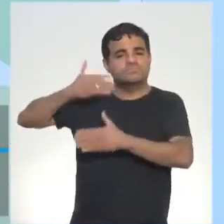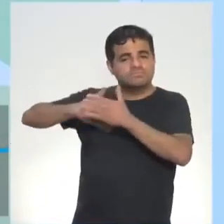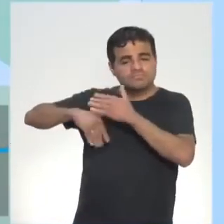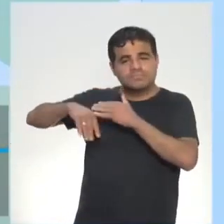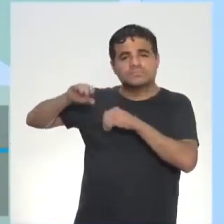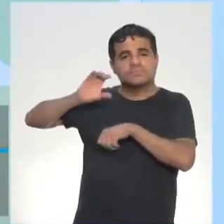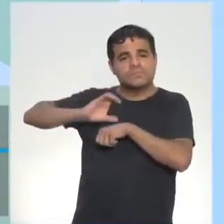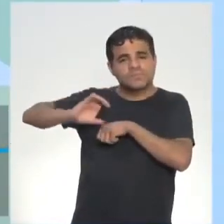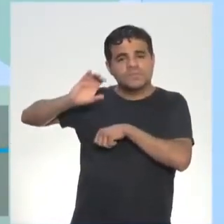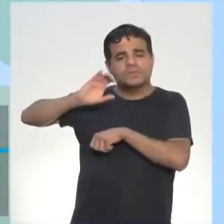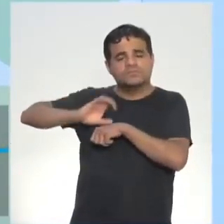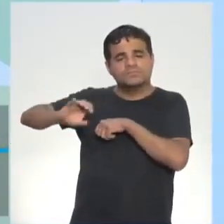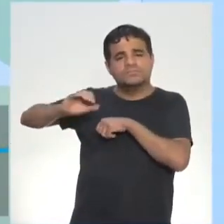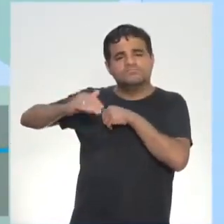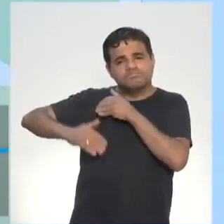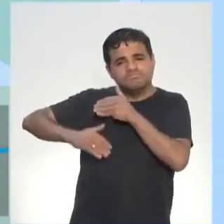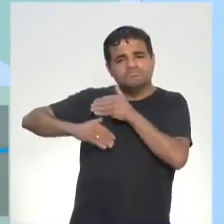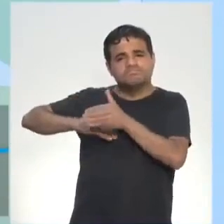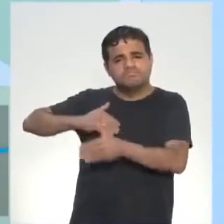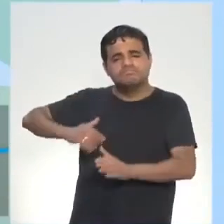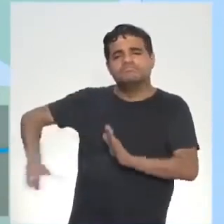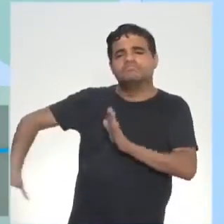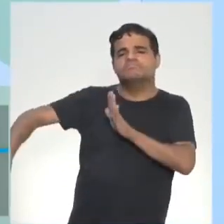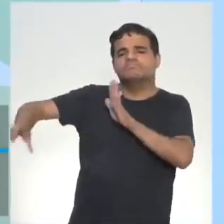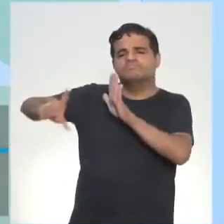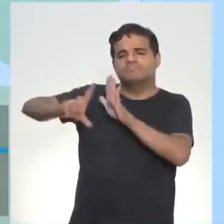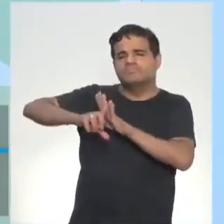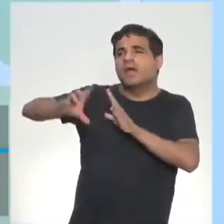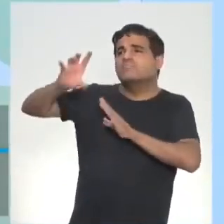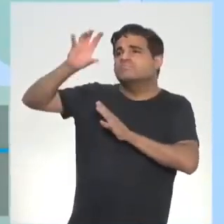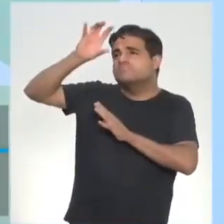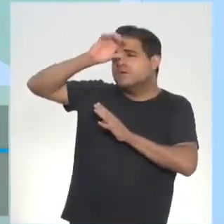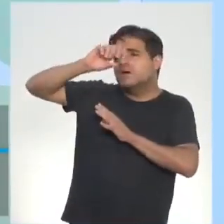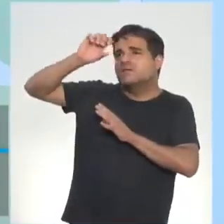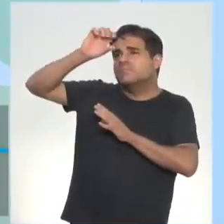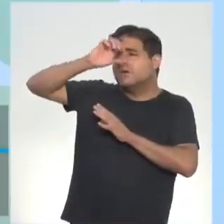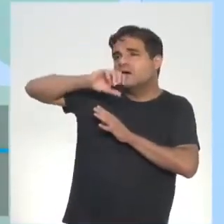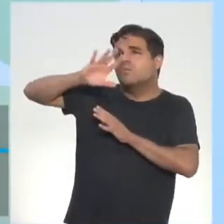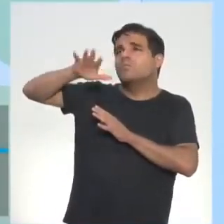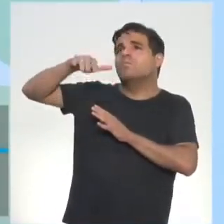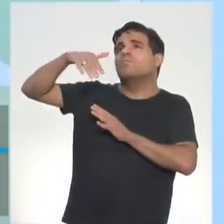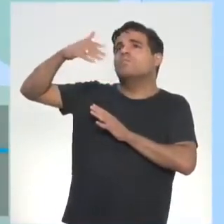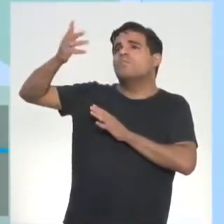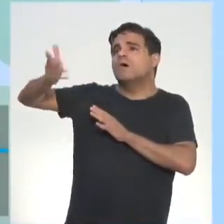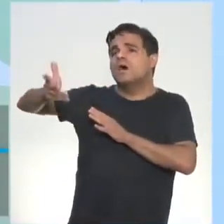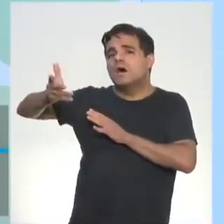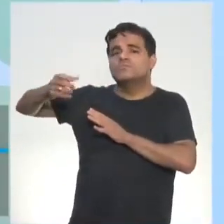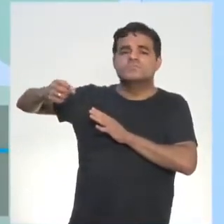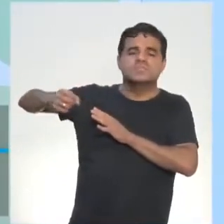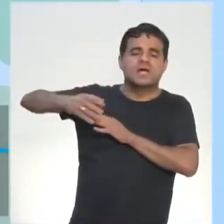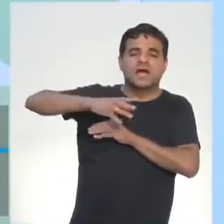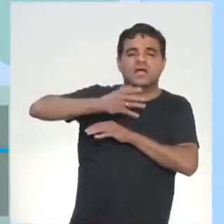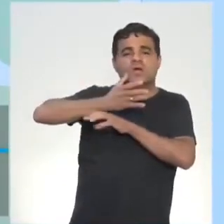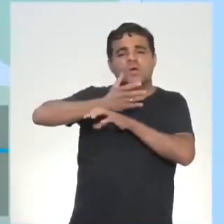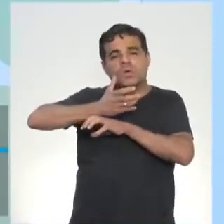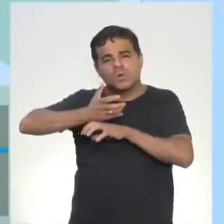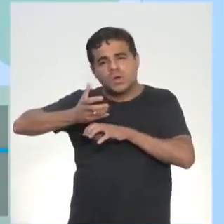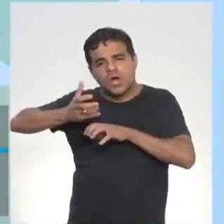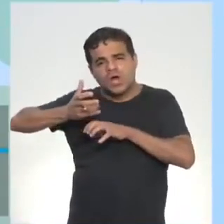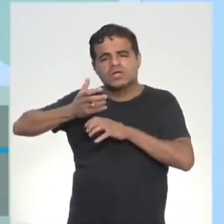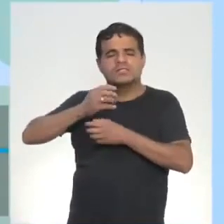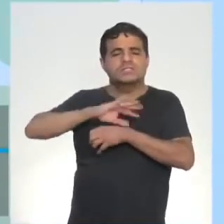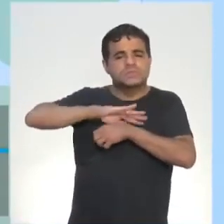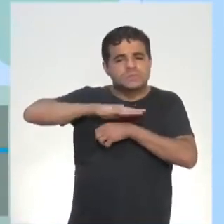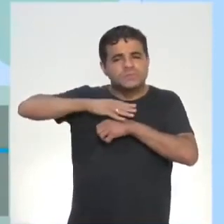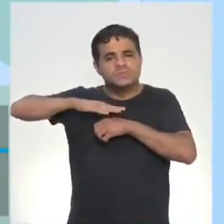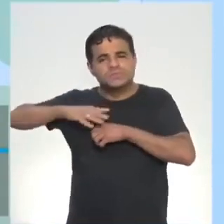no cursinho, né? Quando a gente Exato. aprendia a lei de Mendel, fazia aquele cálculo de probabilidade. Qual é a probabilidade de sair verde e rugosa? Aí você tinha que fazer o cálculo, a